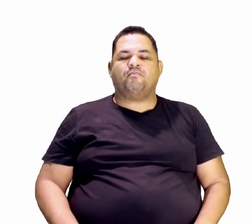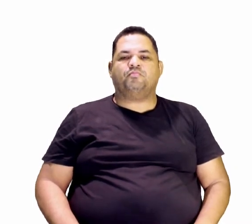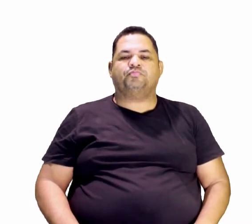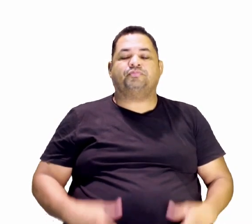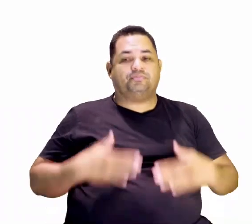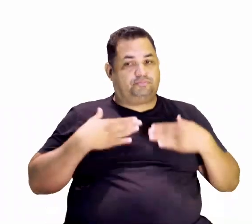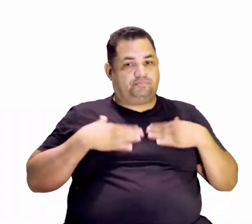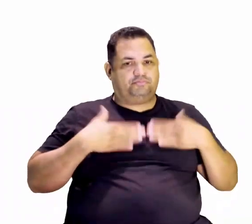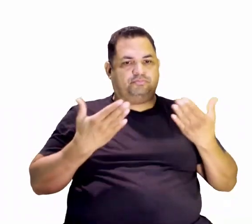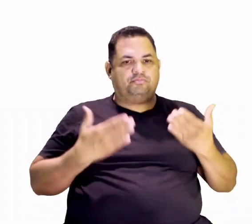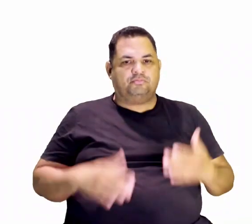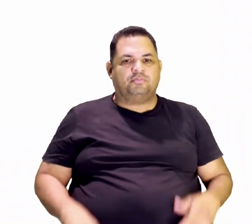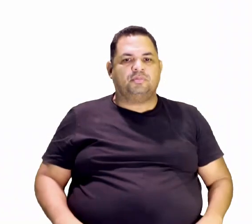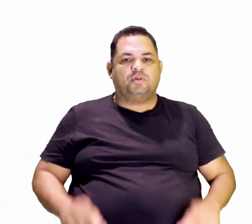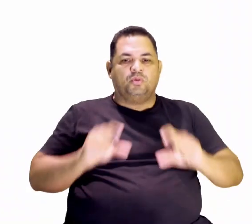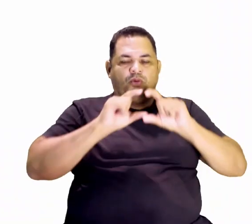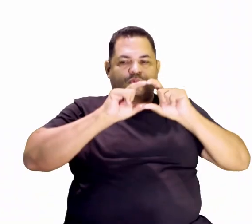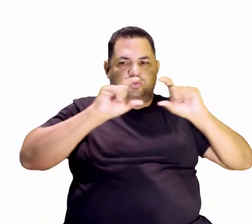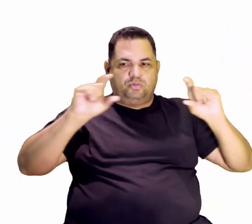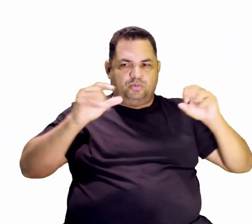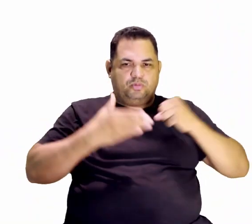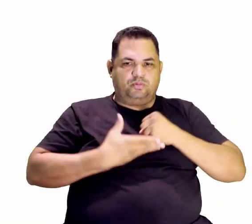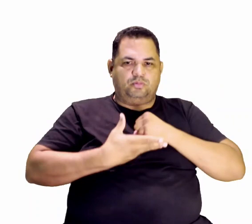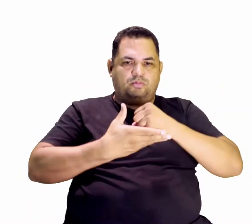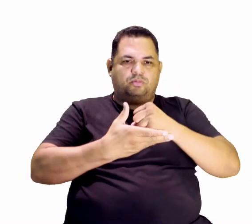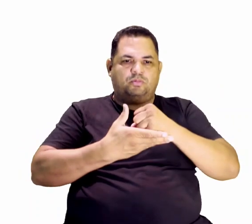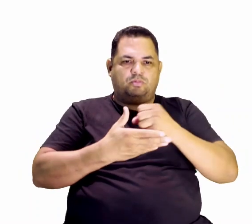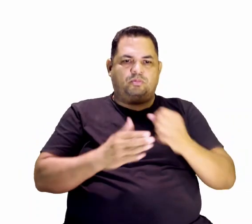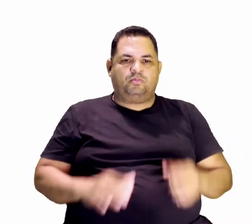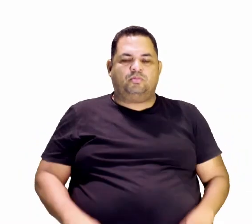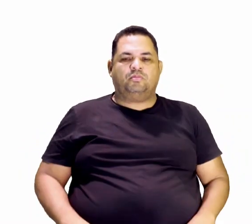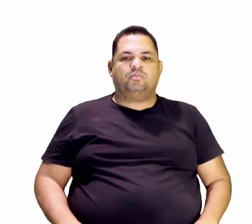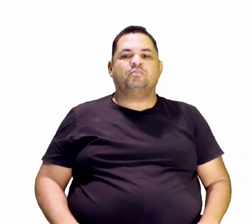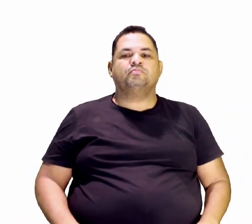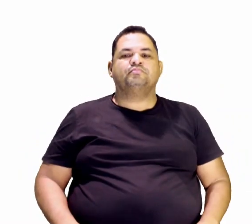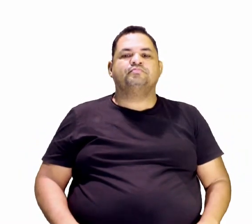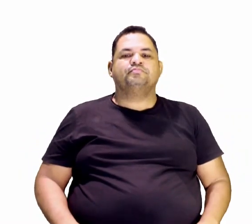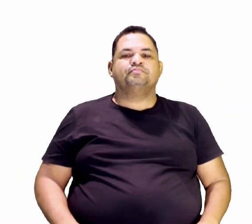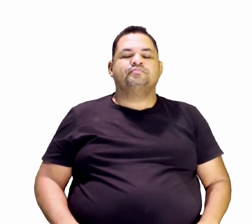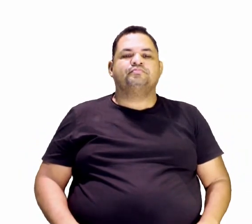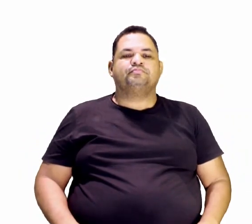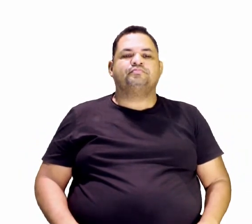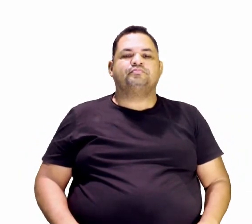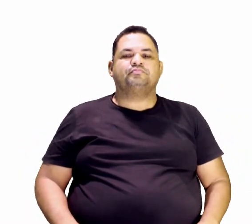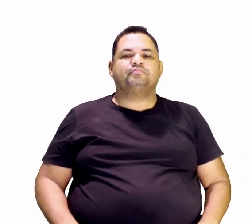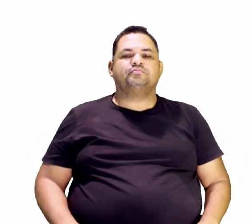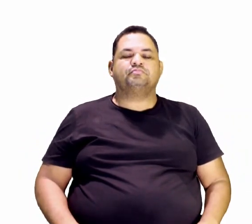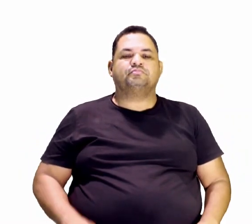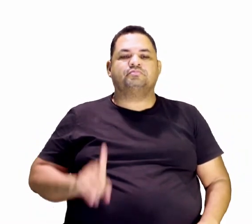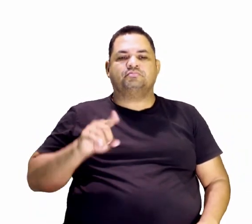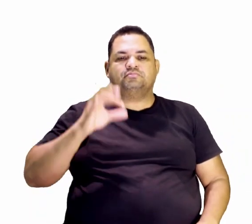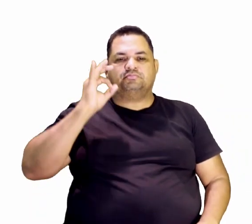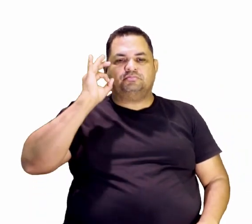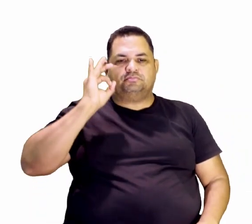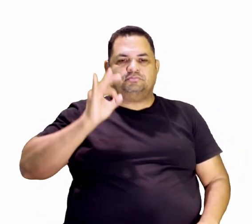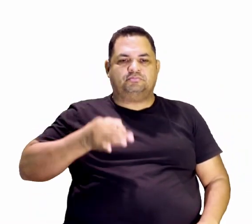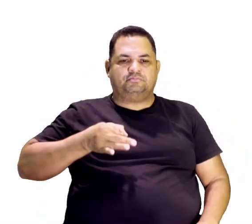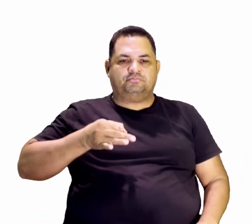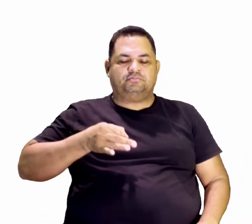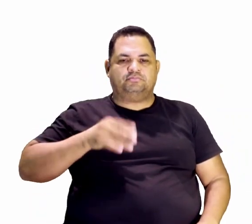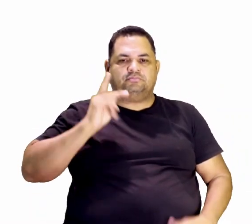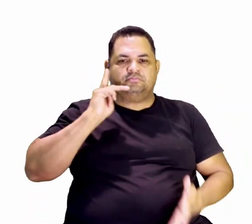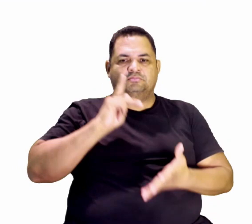né? Com base nesse parágrafo, né, é correto afirmar